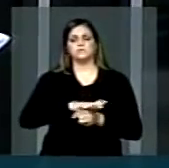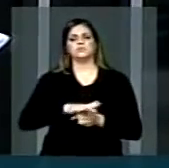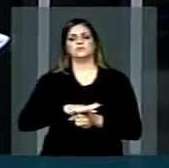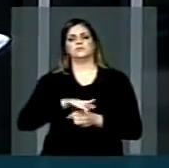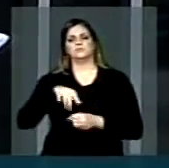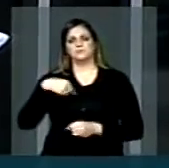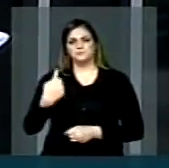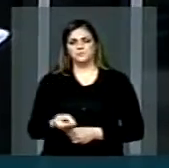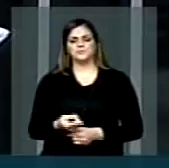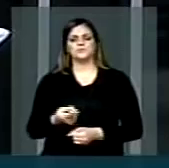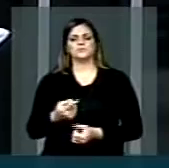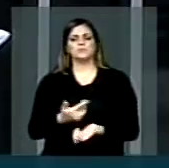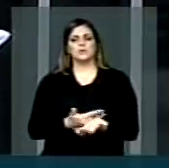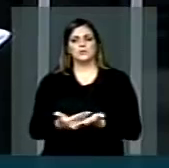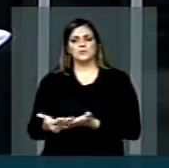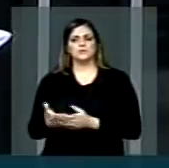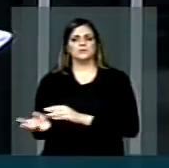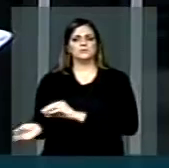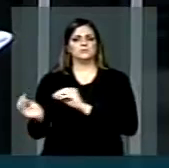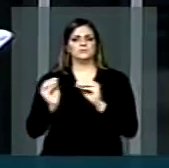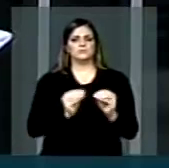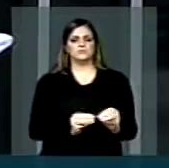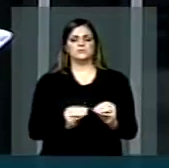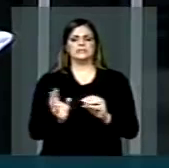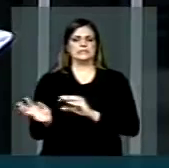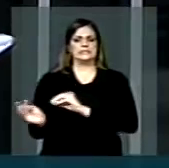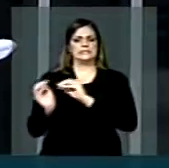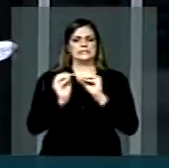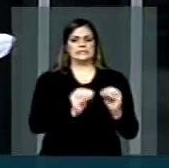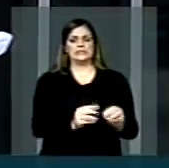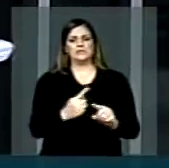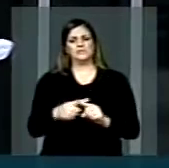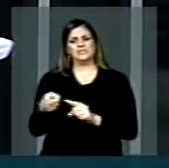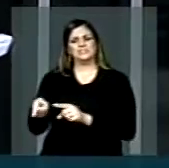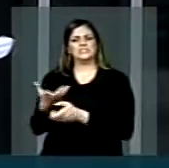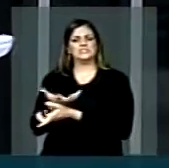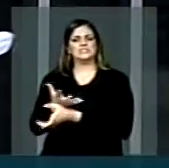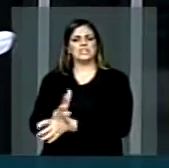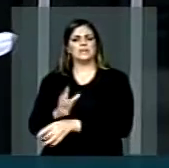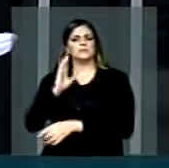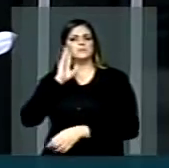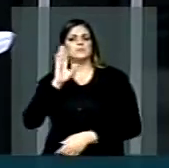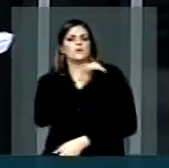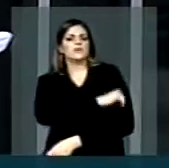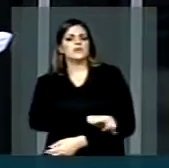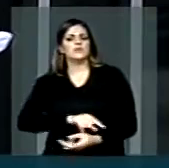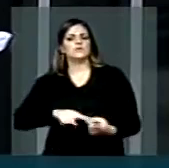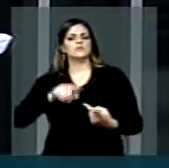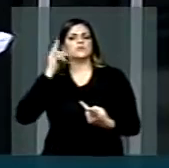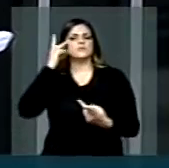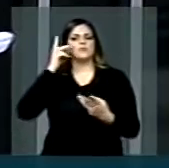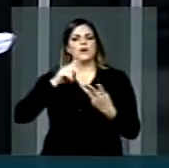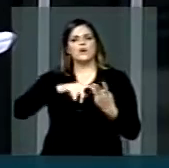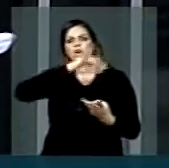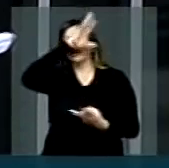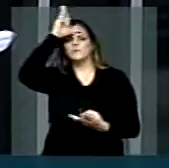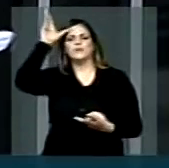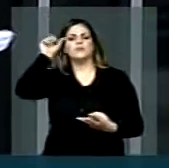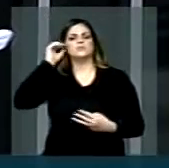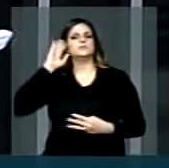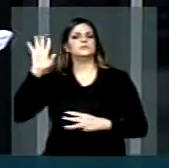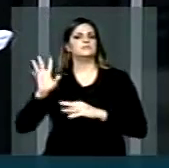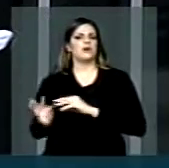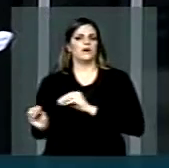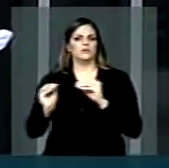desse ano, sobretudo, que a migração para fora da província, principalmente Rio, São Paulo e Amazonas, começou a crescer.